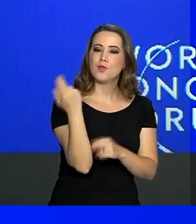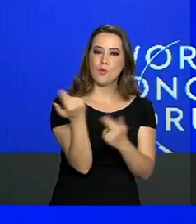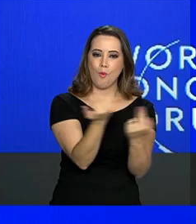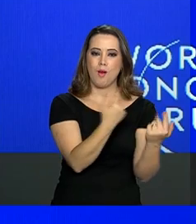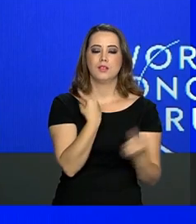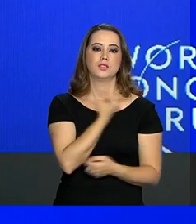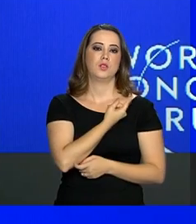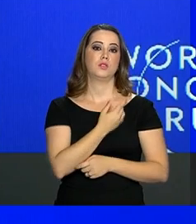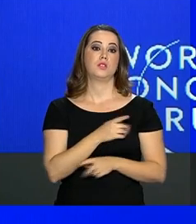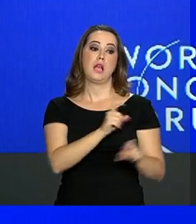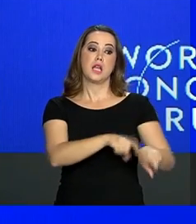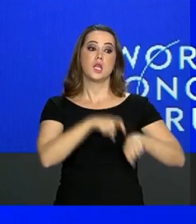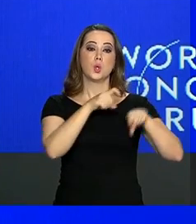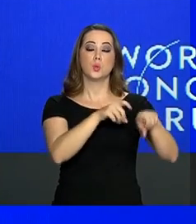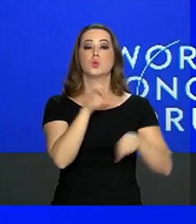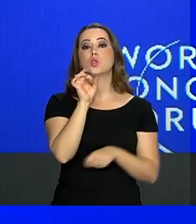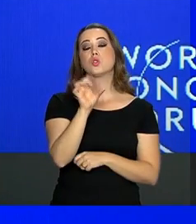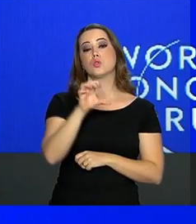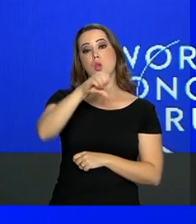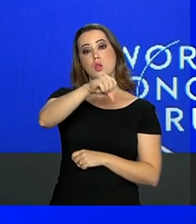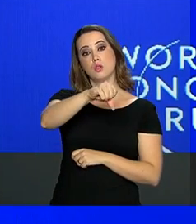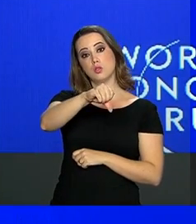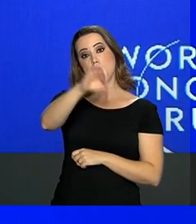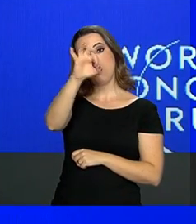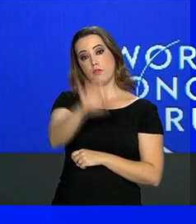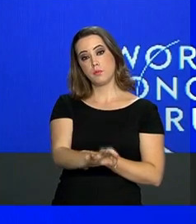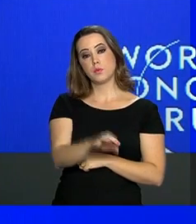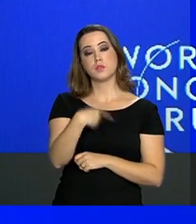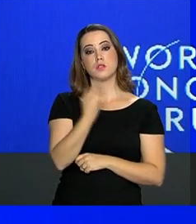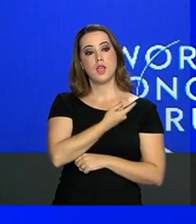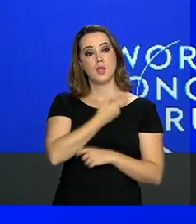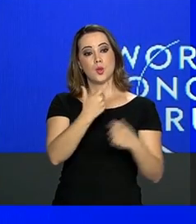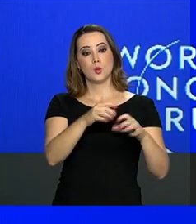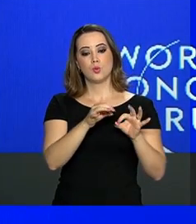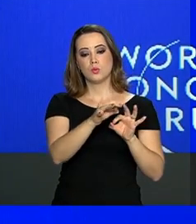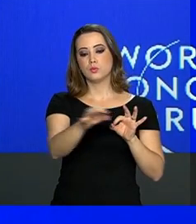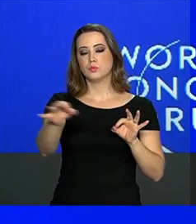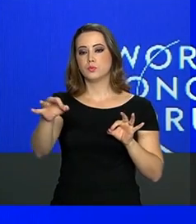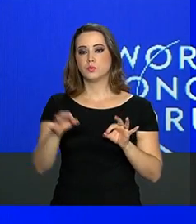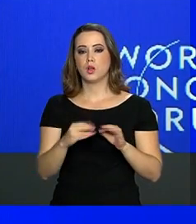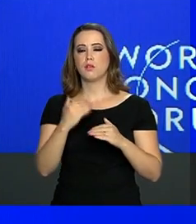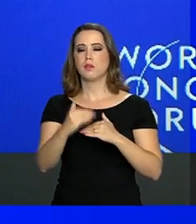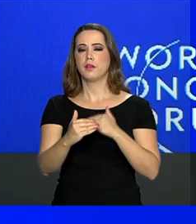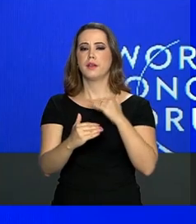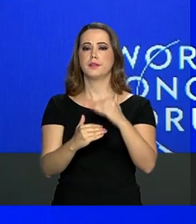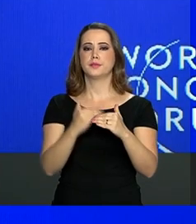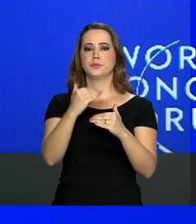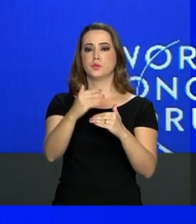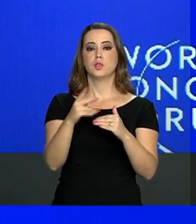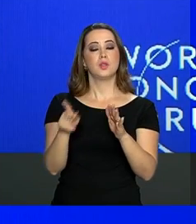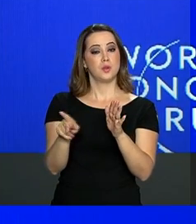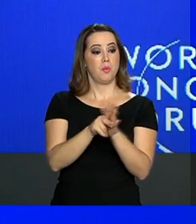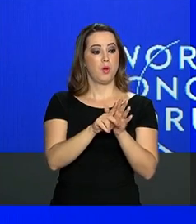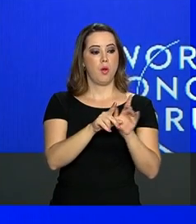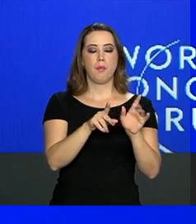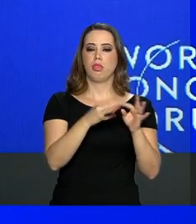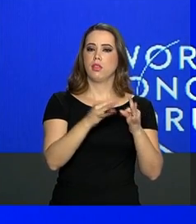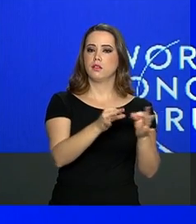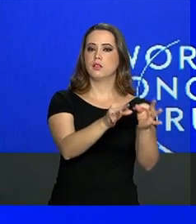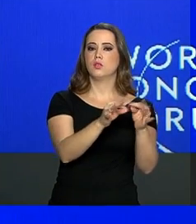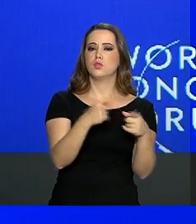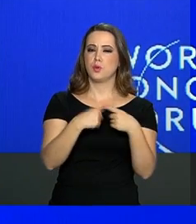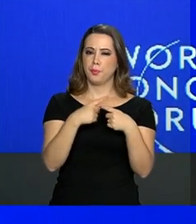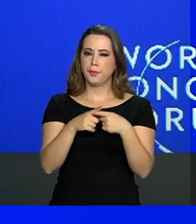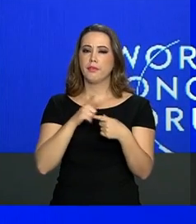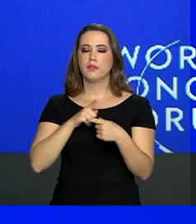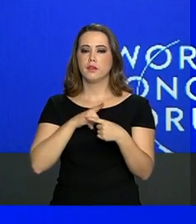presente em apenas 9% do nosso território e cresce graças à sua tecnologia e graças